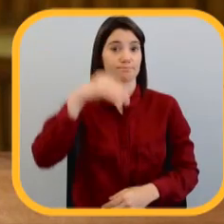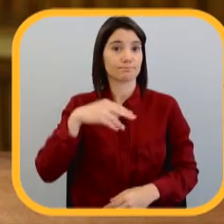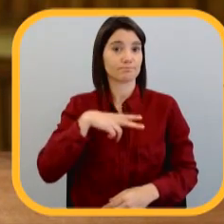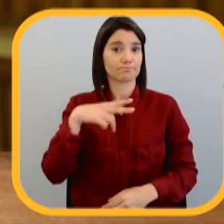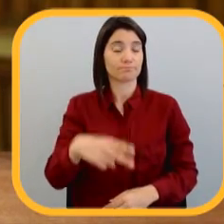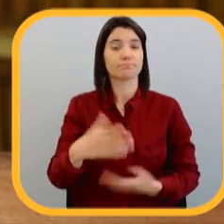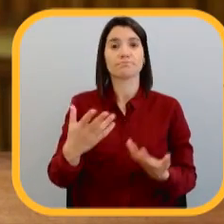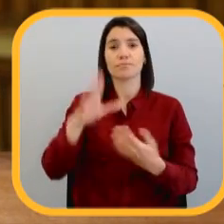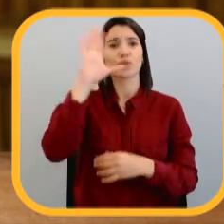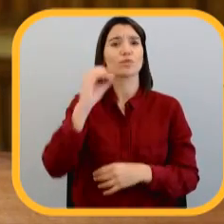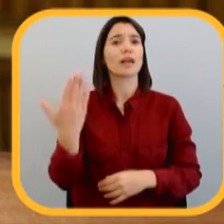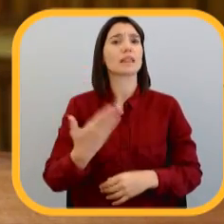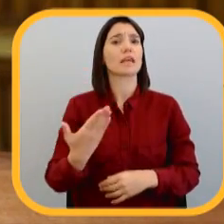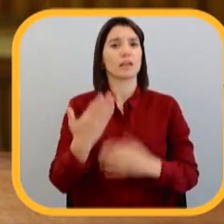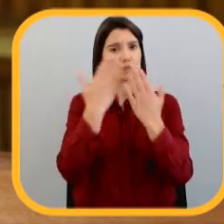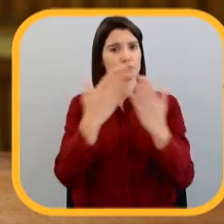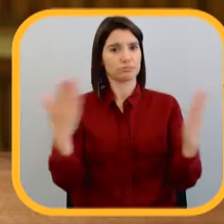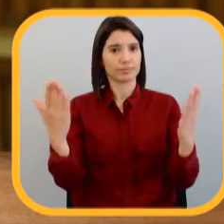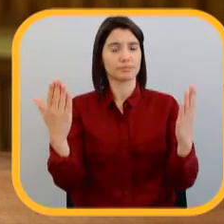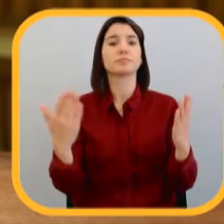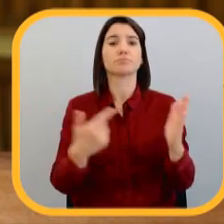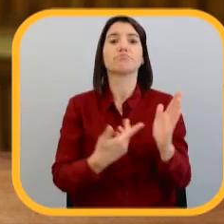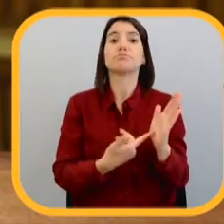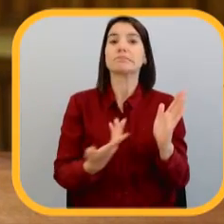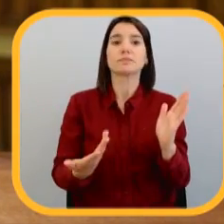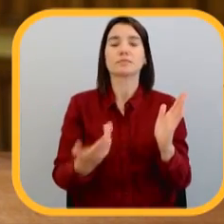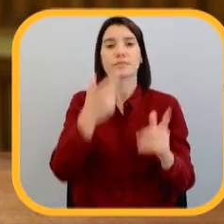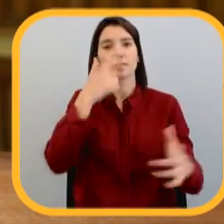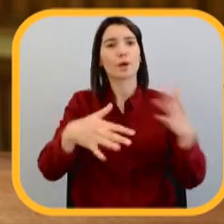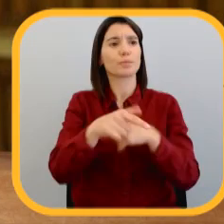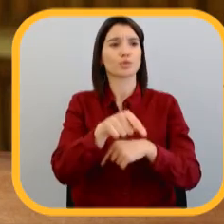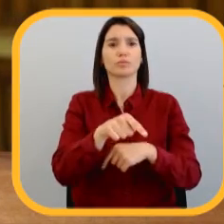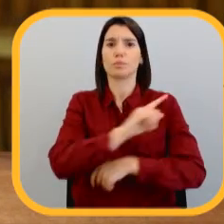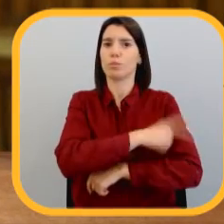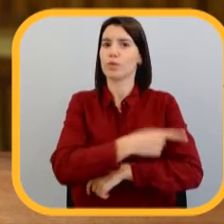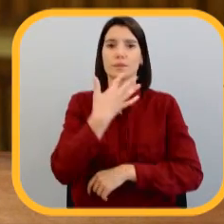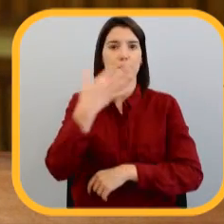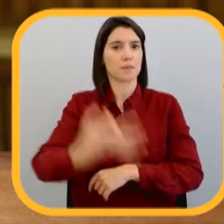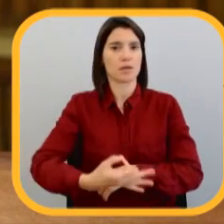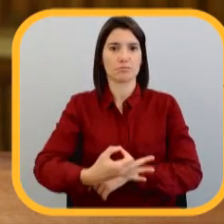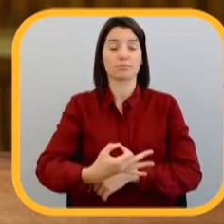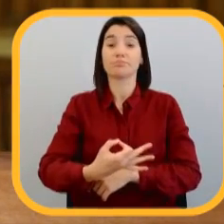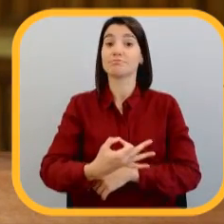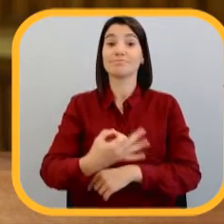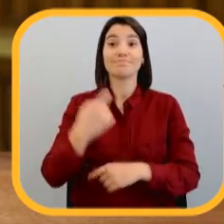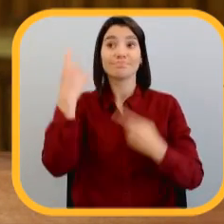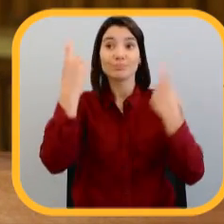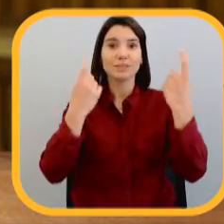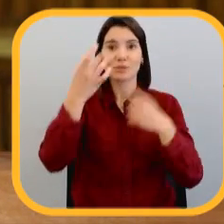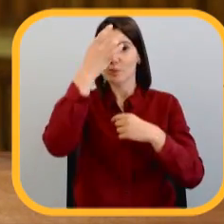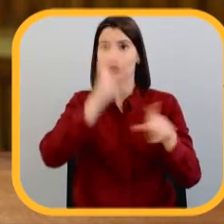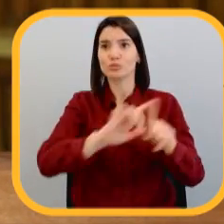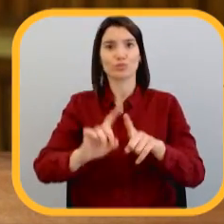A República Portuguesa é um Estado de direito democrático, que se baseia na ideia de que a população tem poder absoluto e de que todas as correntes